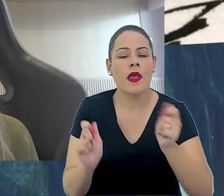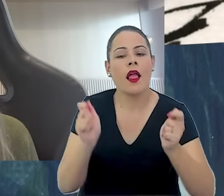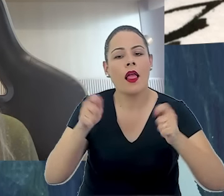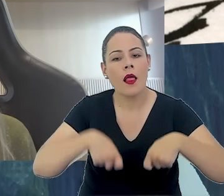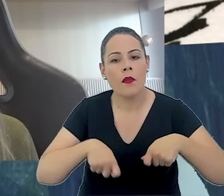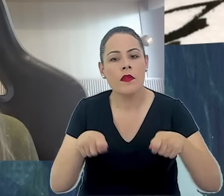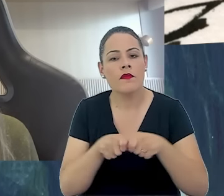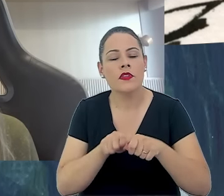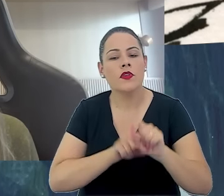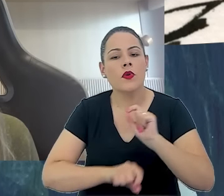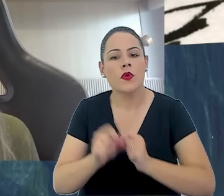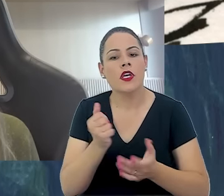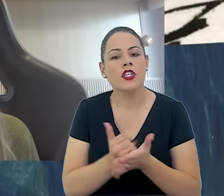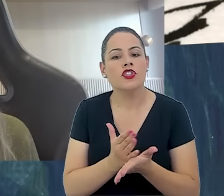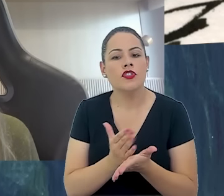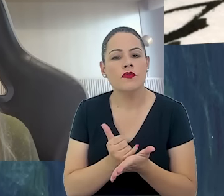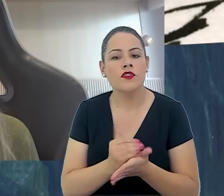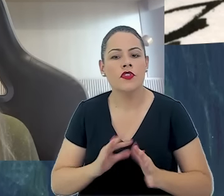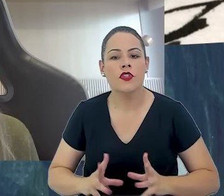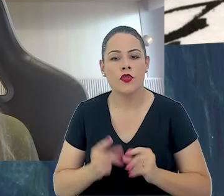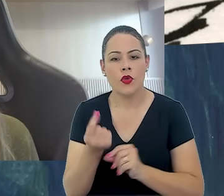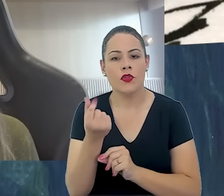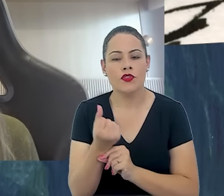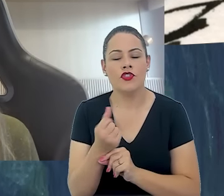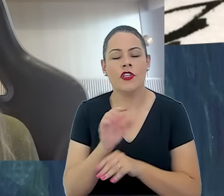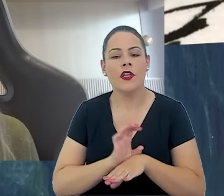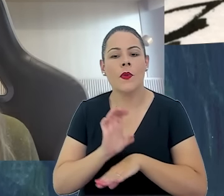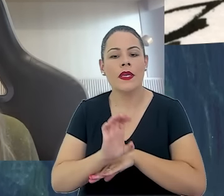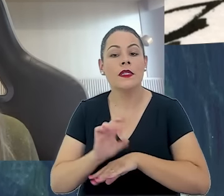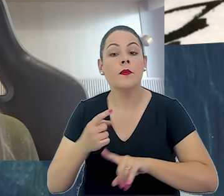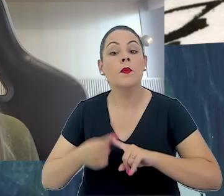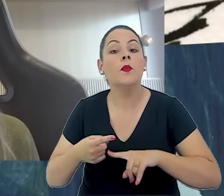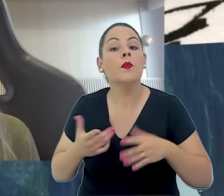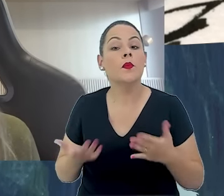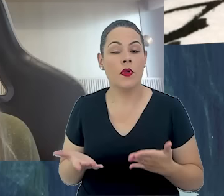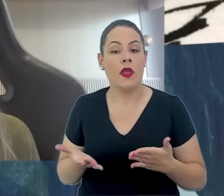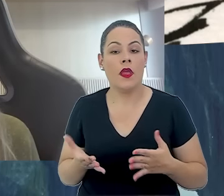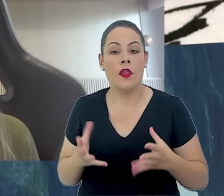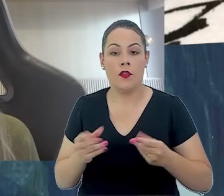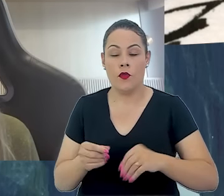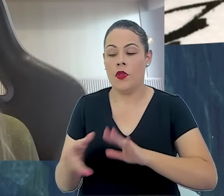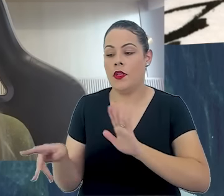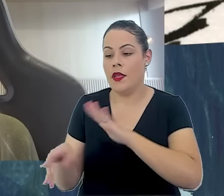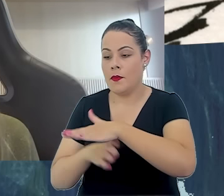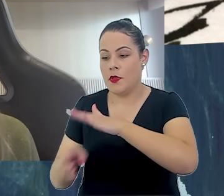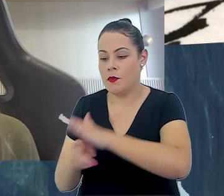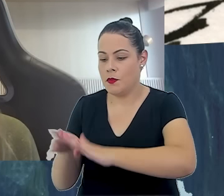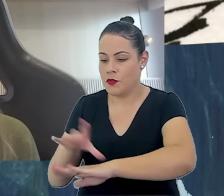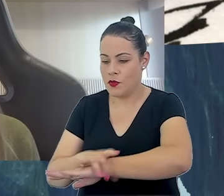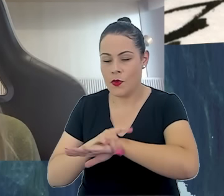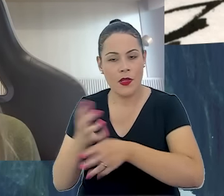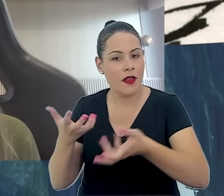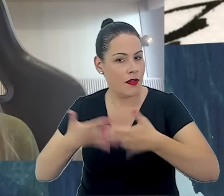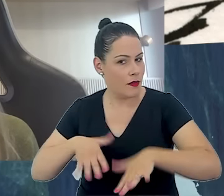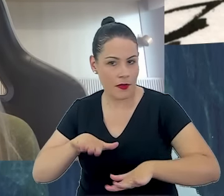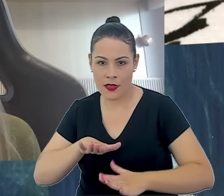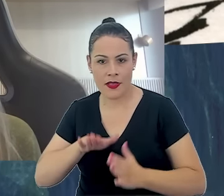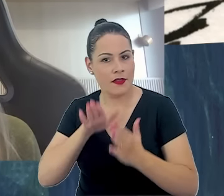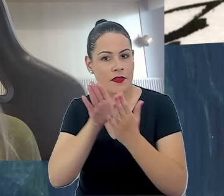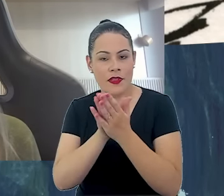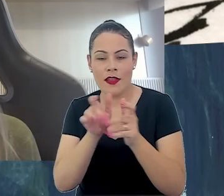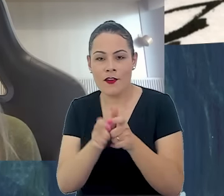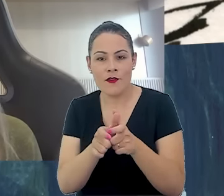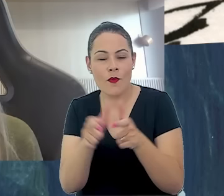a possibilidade de dividirem esse custo extra. Por quê? Porque a seguradora também não quer se